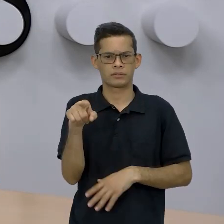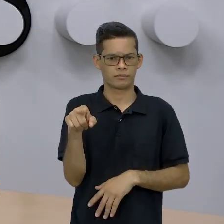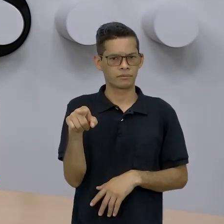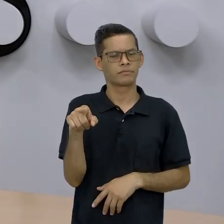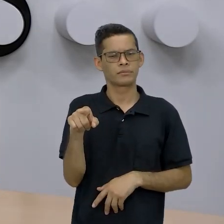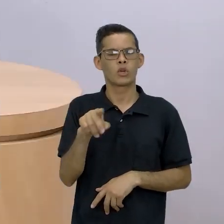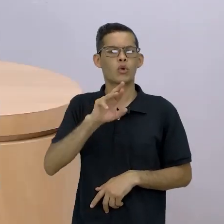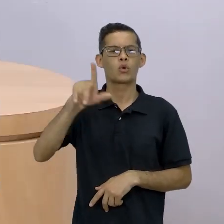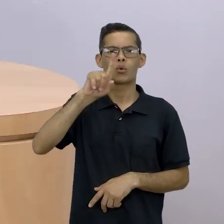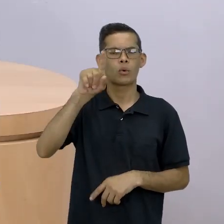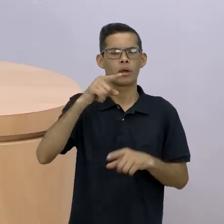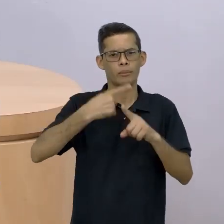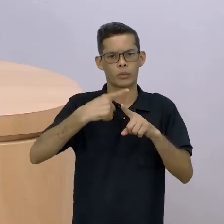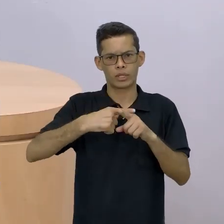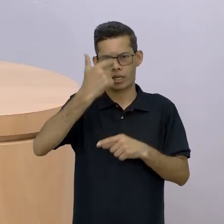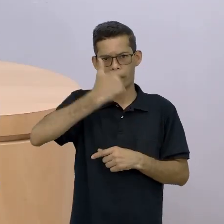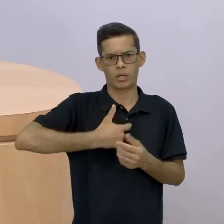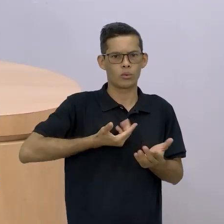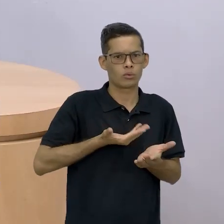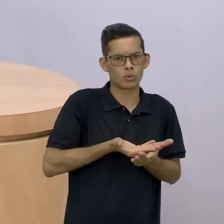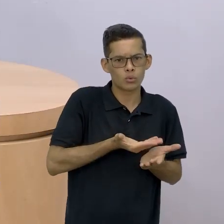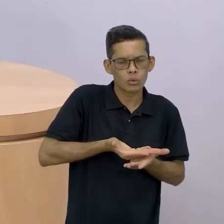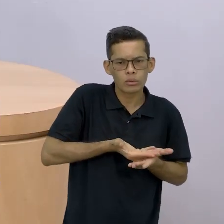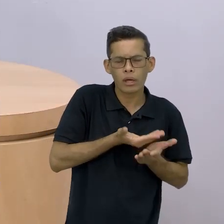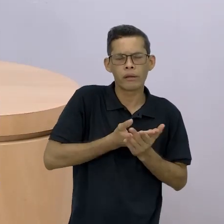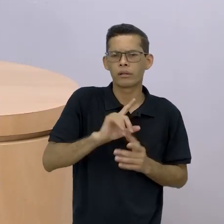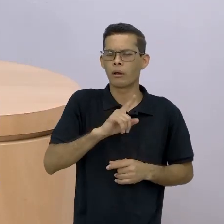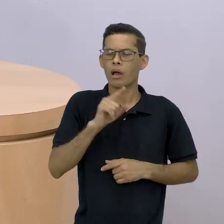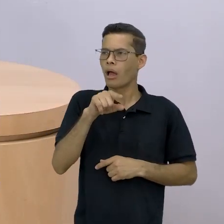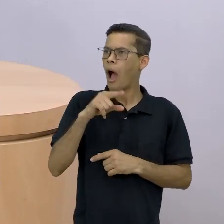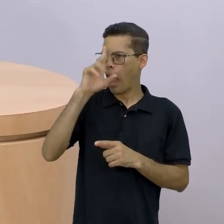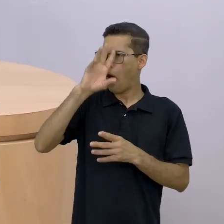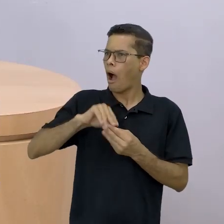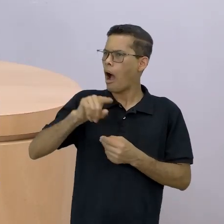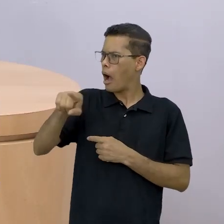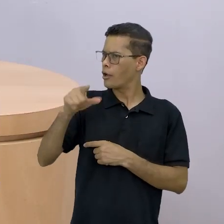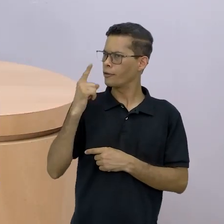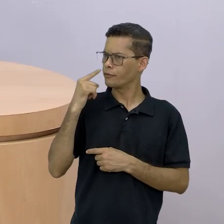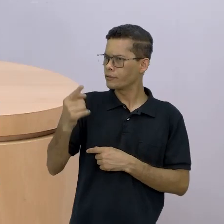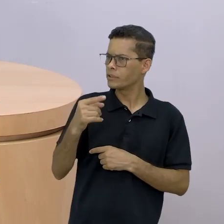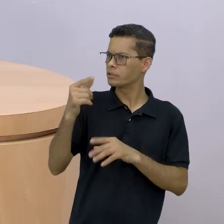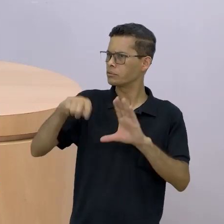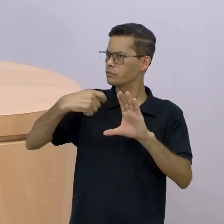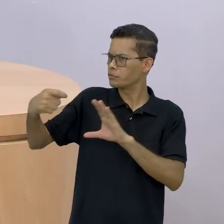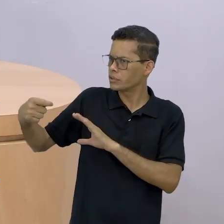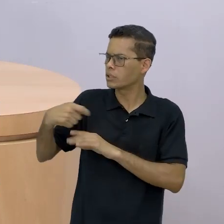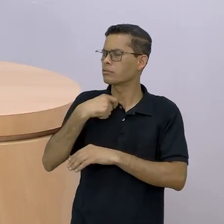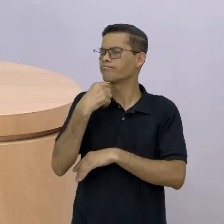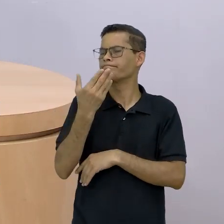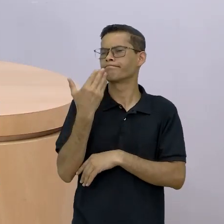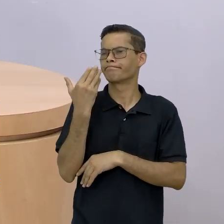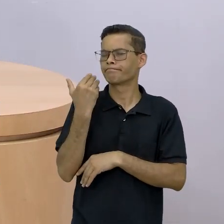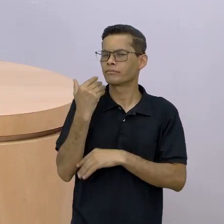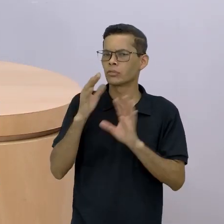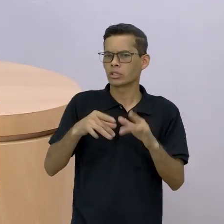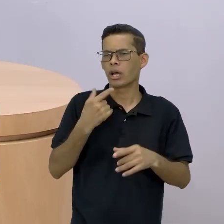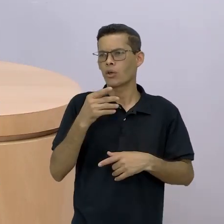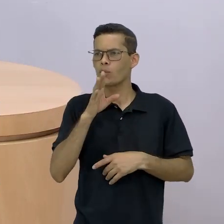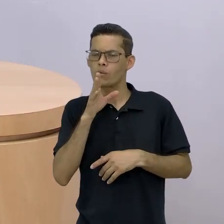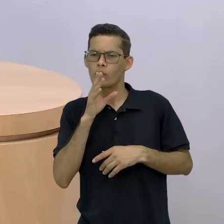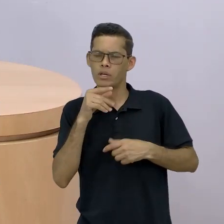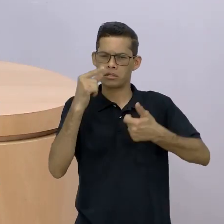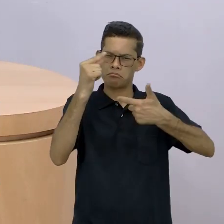eu estudei, né? Mas Isso. porque, eu vi um vídeo, então eu sei falar sobre isso, eu conheço, domino todas